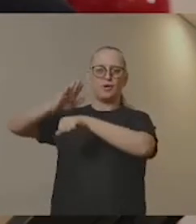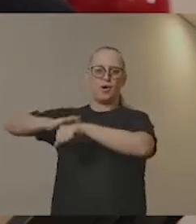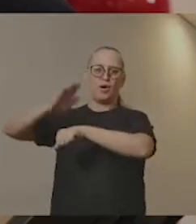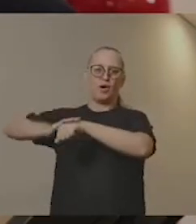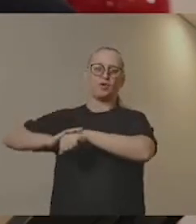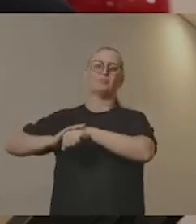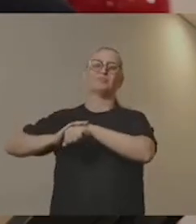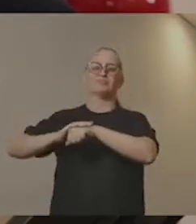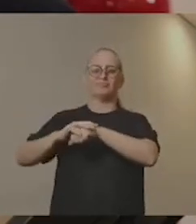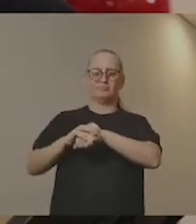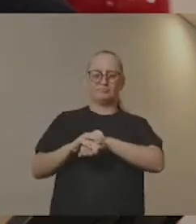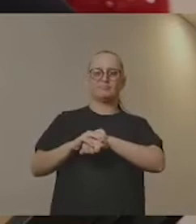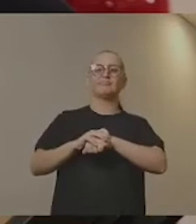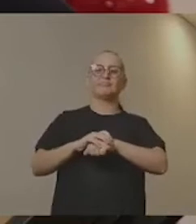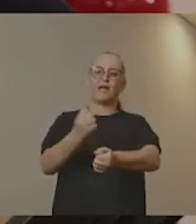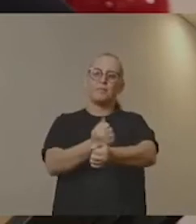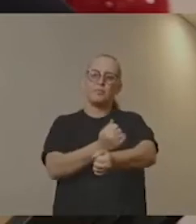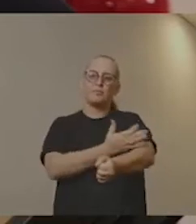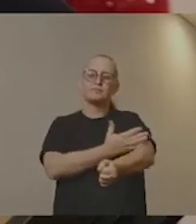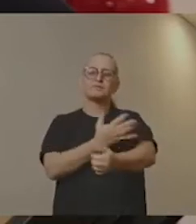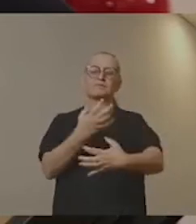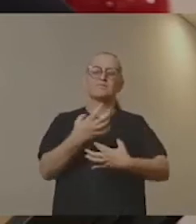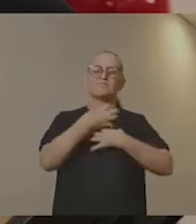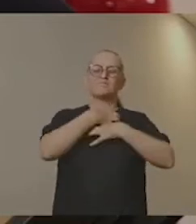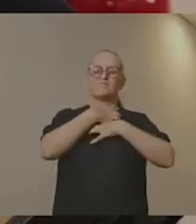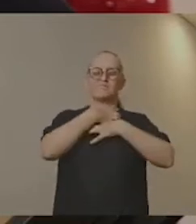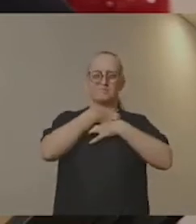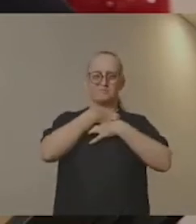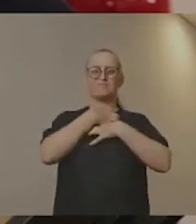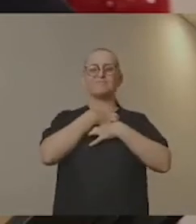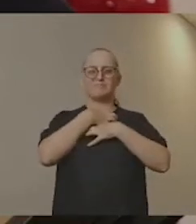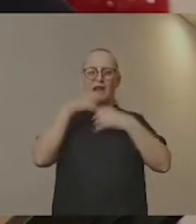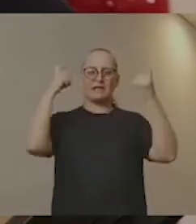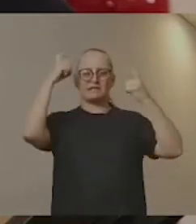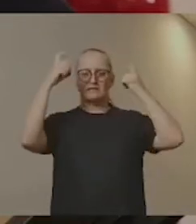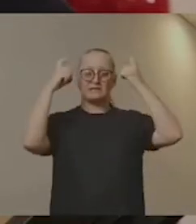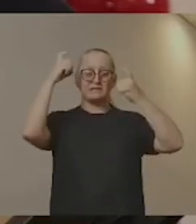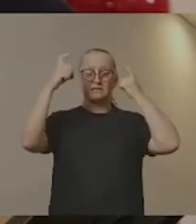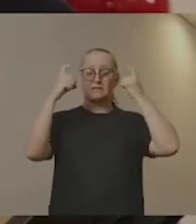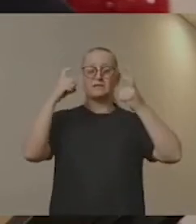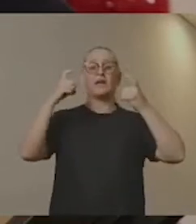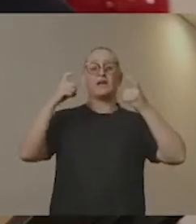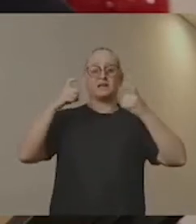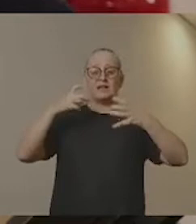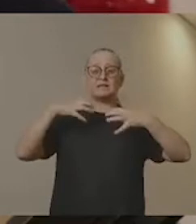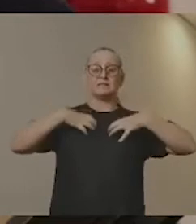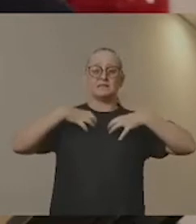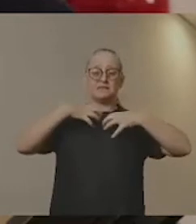e da gente sentir, às vezes, a gente está separado desse sentir,